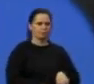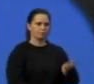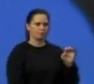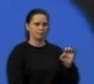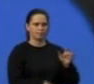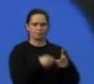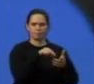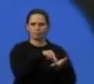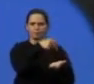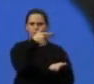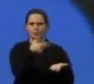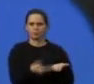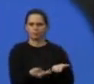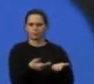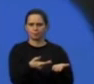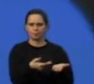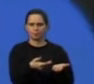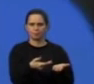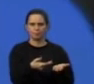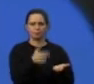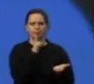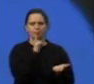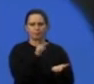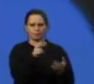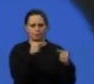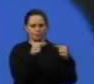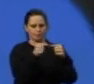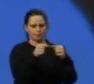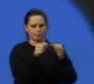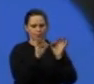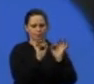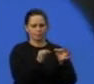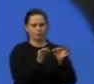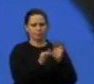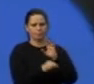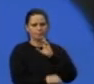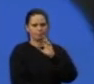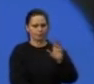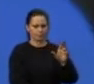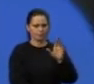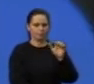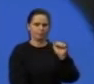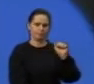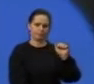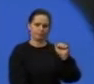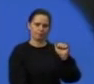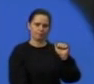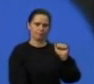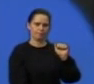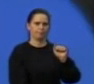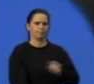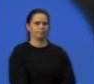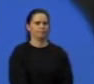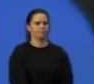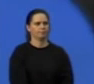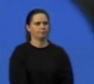quedas. A resposta correta é a alternativa A, prezado aluno.